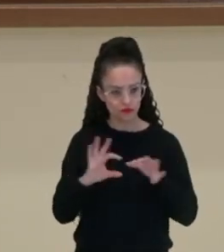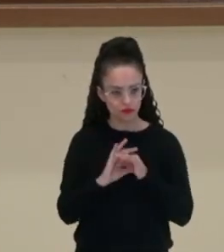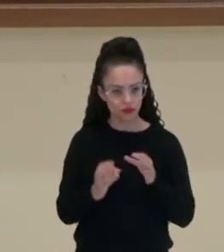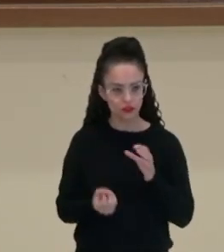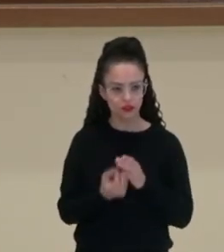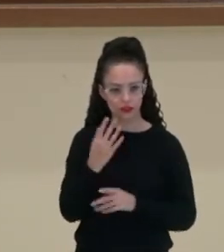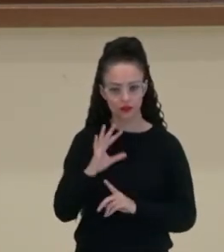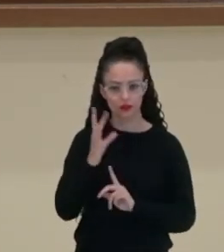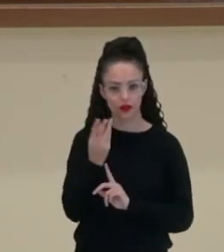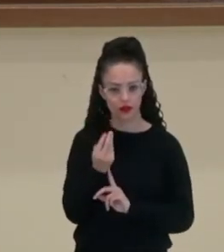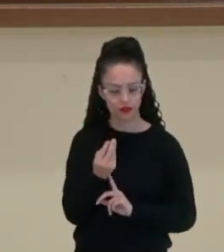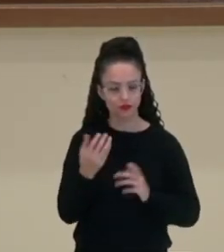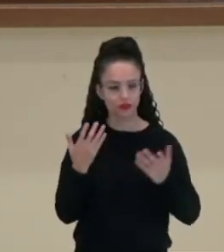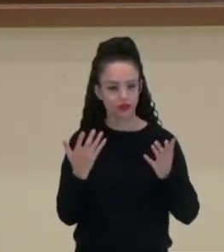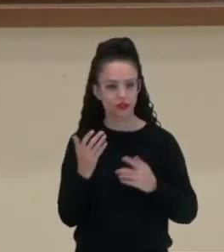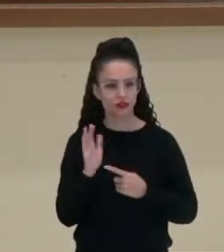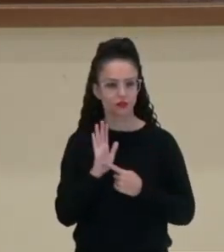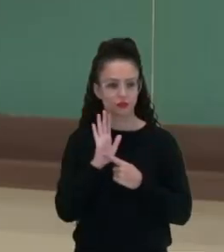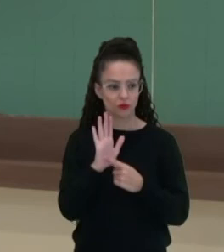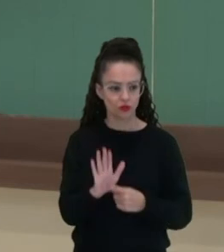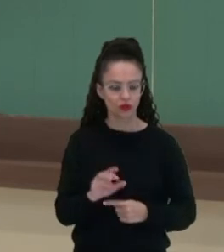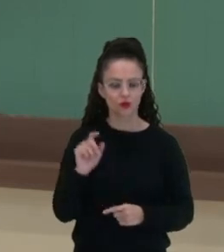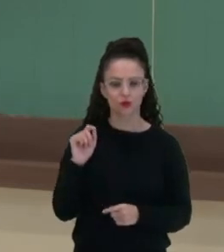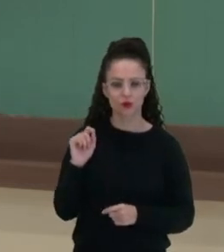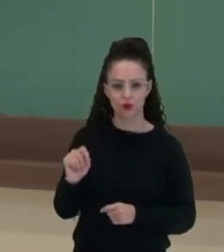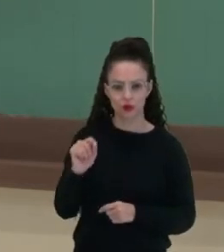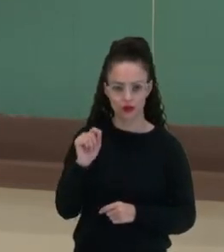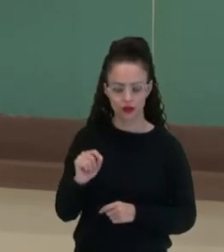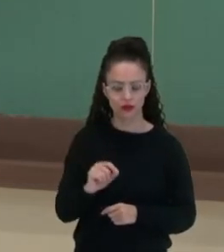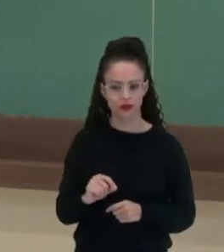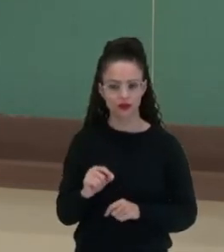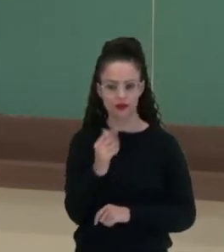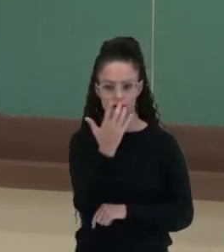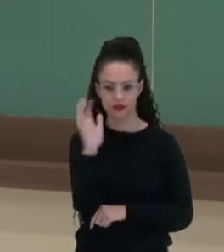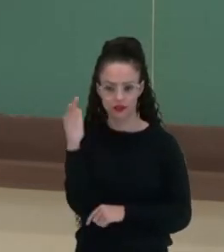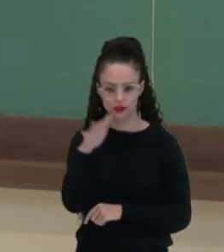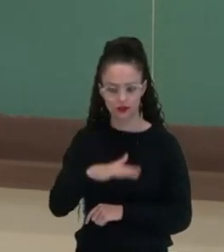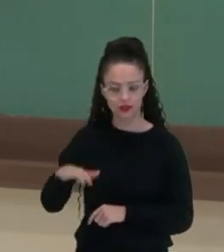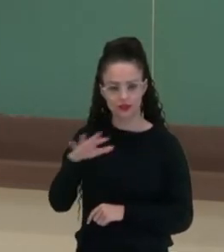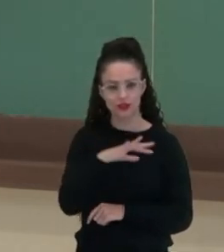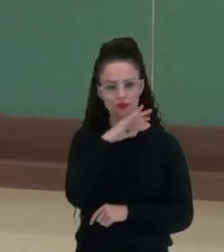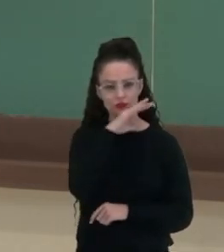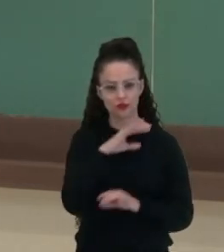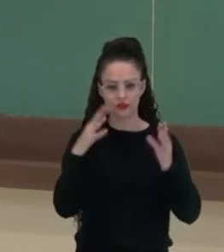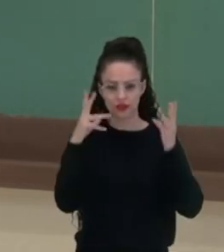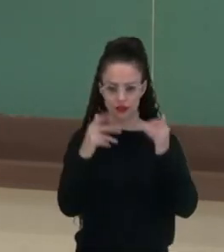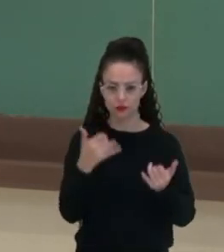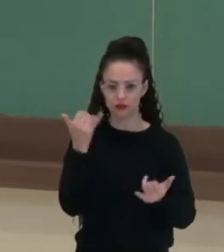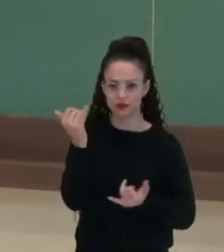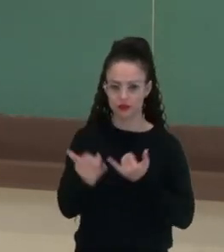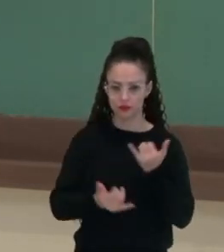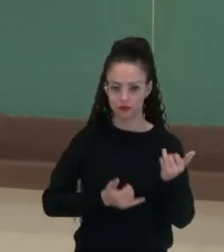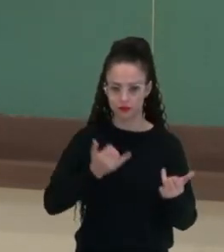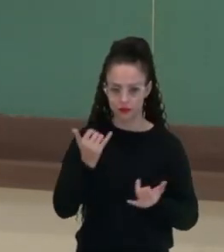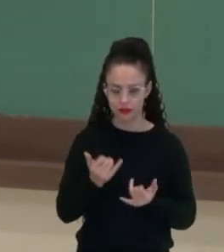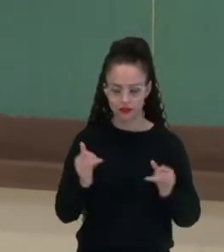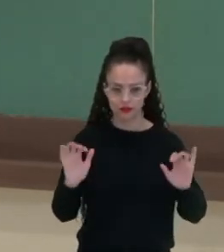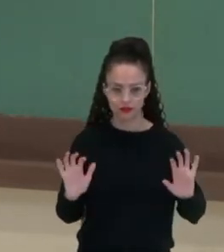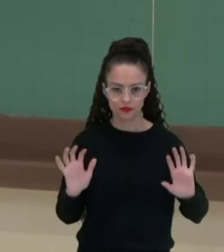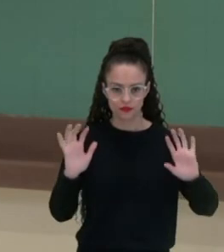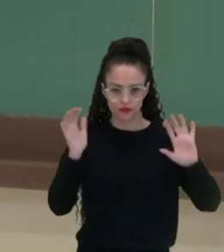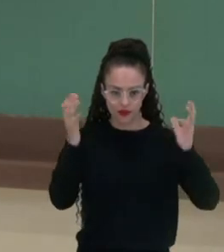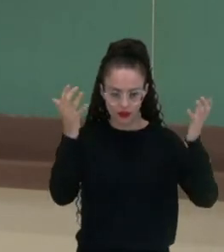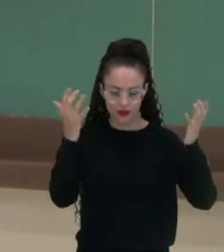obras de arte. Querendo representar o quê? Né? A natureza, né? Os animais, as brincadeiras, as festas,